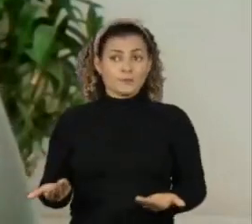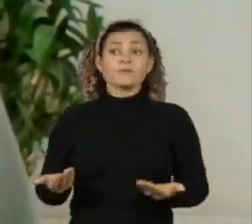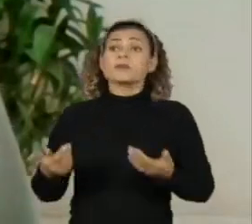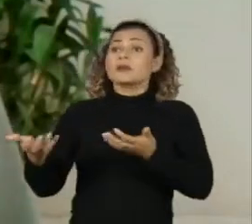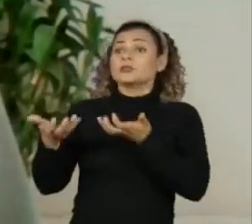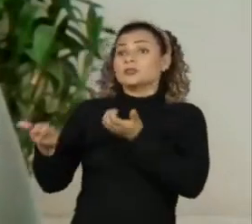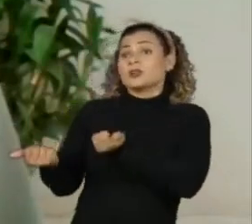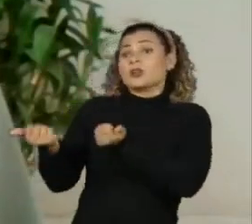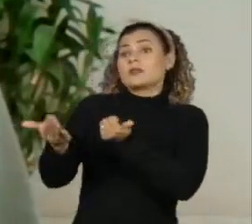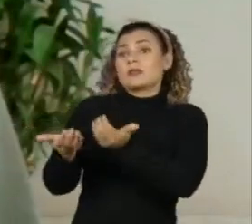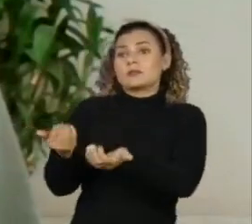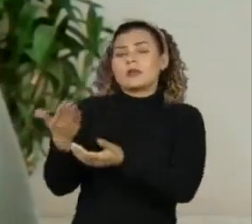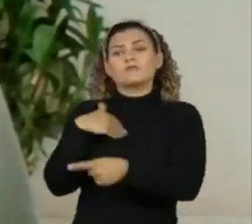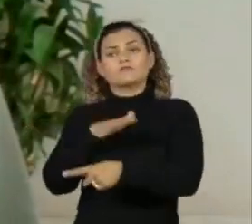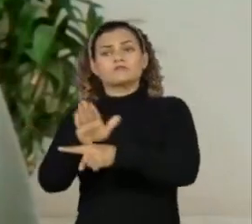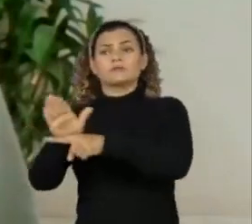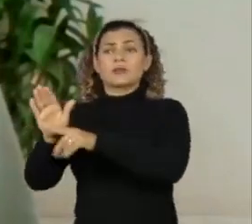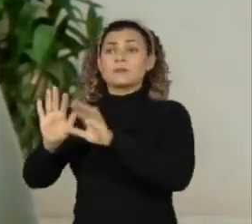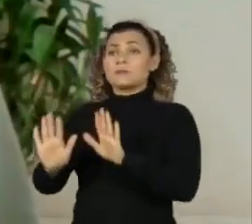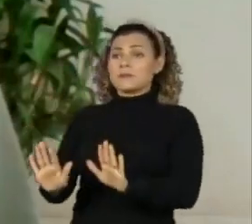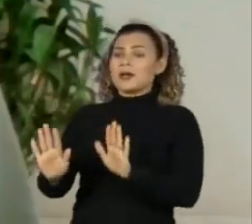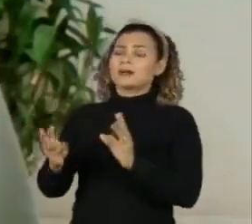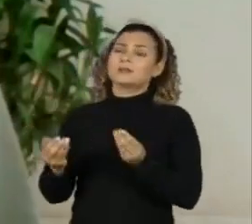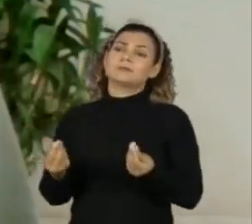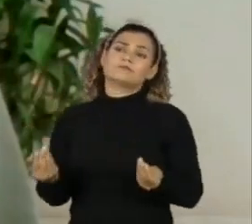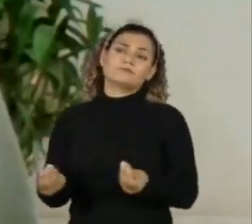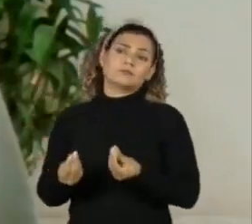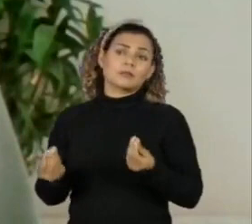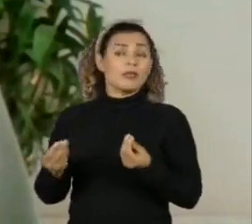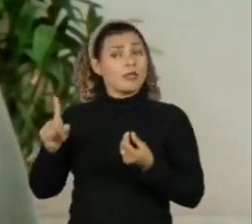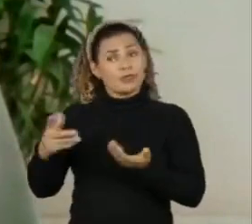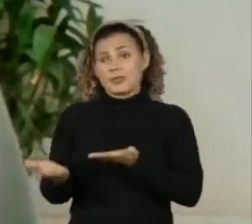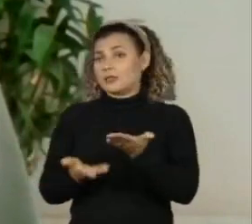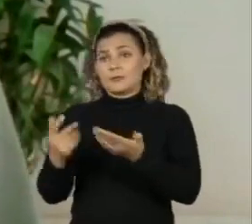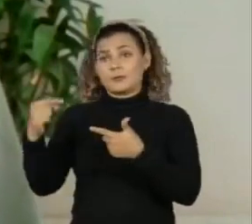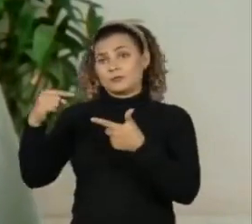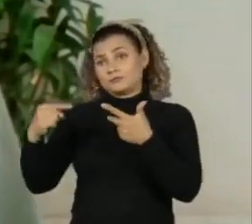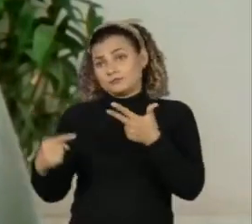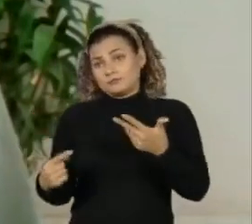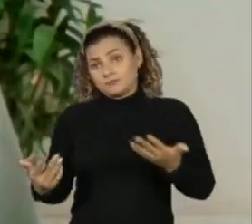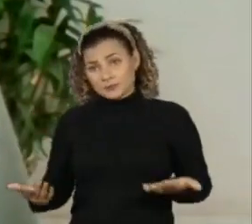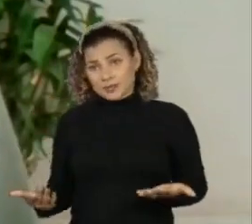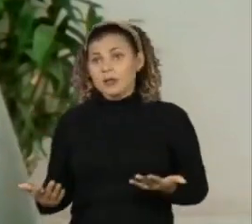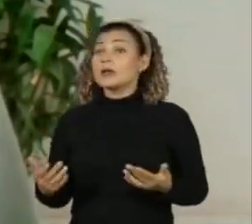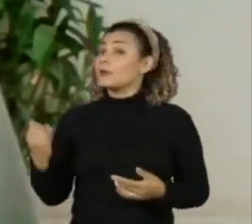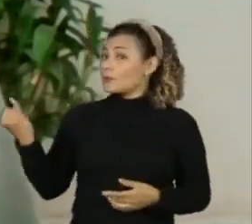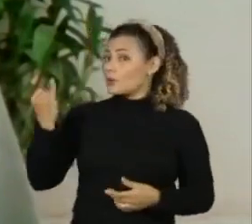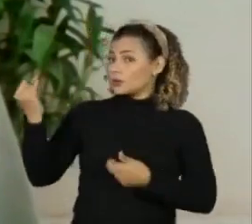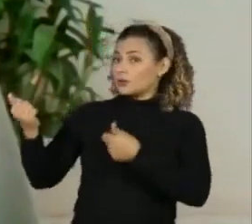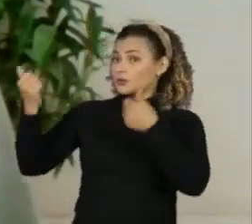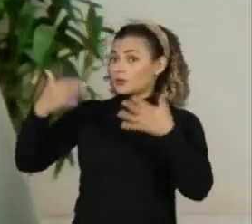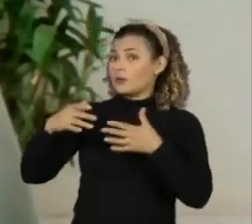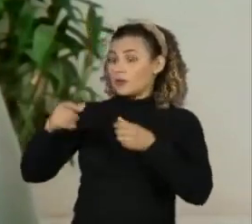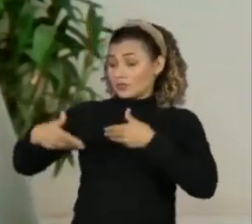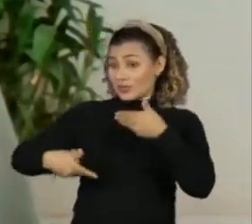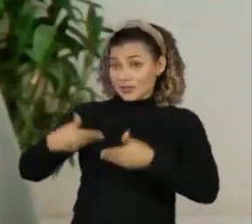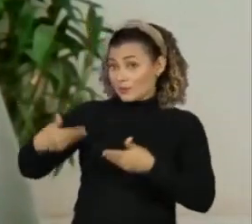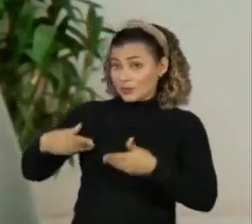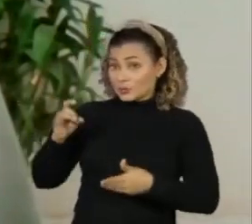de oferecer, mas são opções de tratamento úteis. E cabe lembrar que o tratamento não é